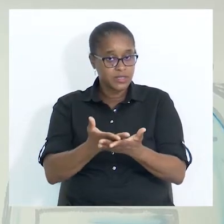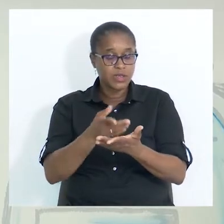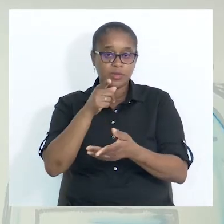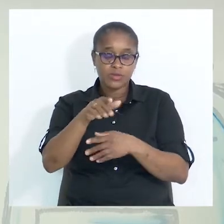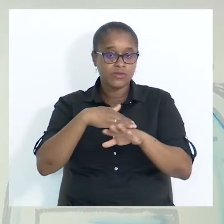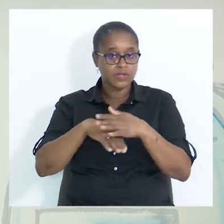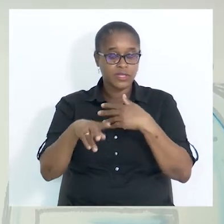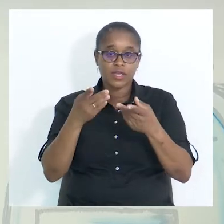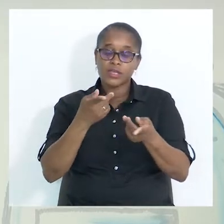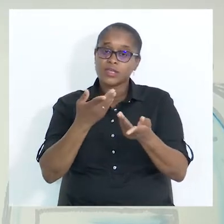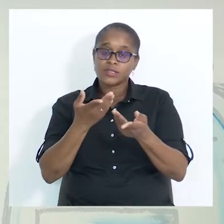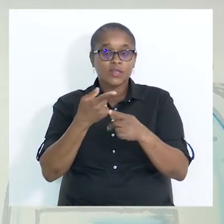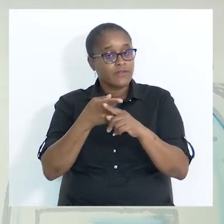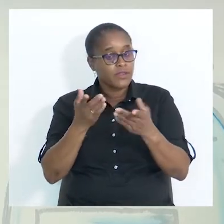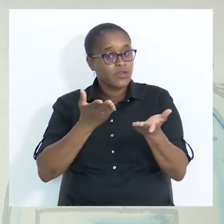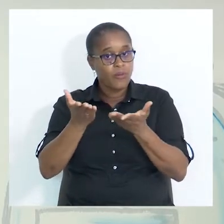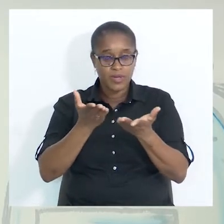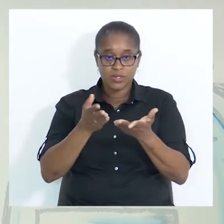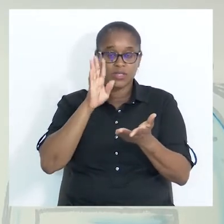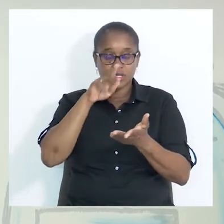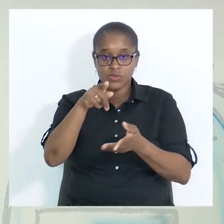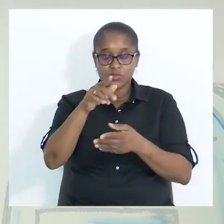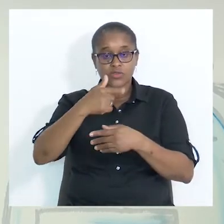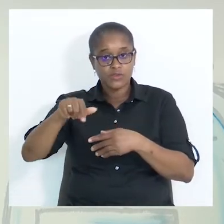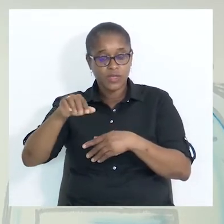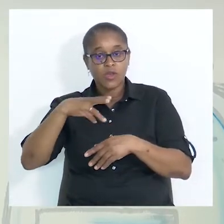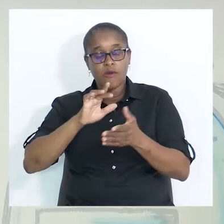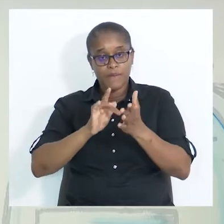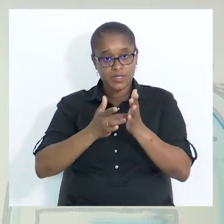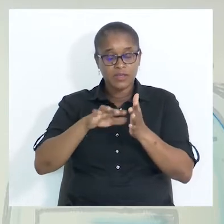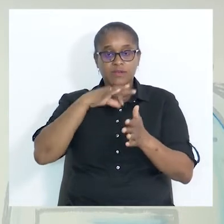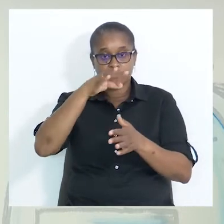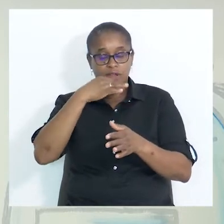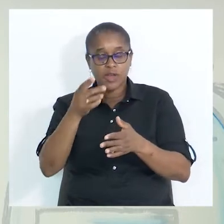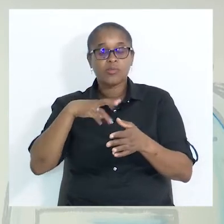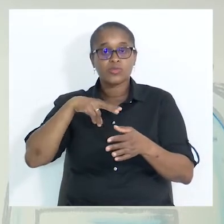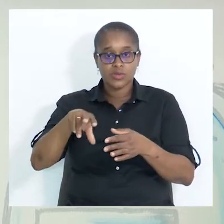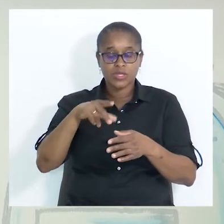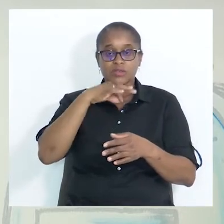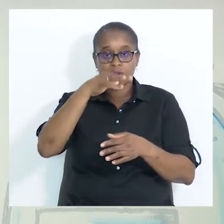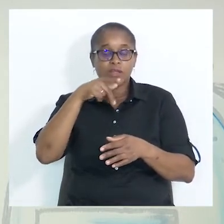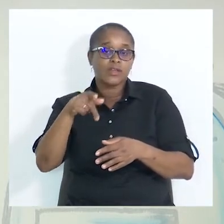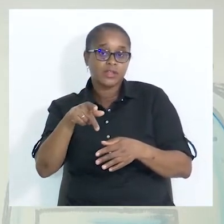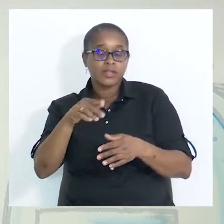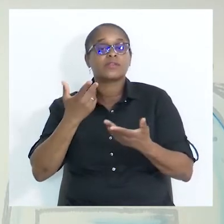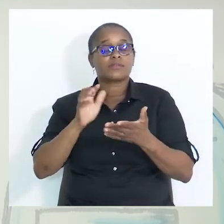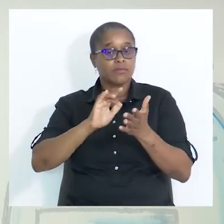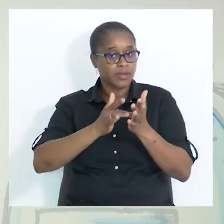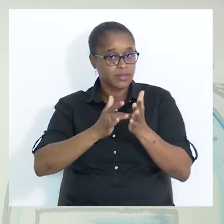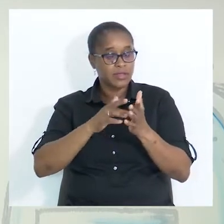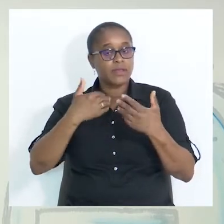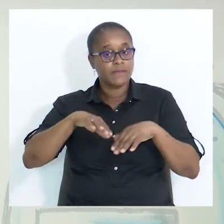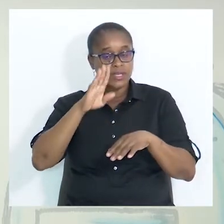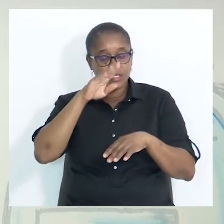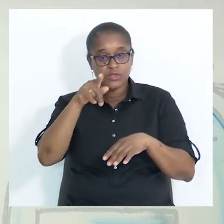tu fazeres essa distinção. Se vais ao Brasil, vais falar o português variado ali na linha brasileira. Mas